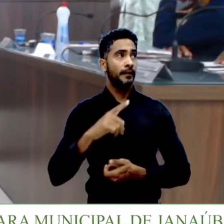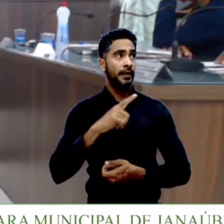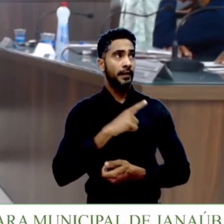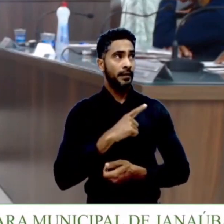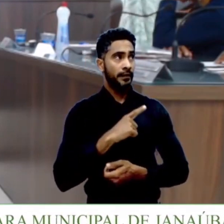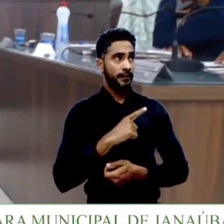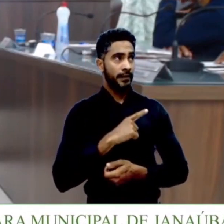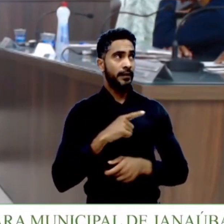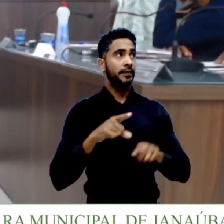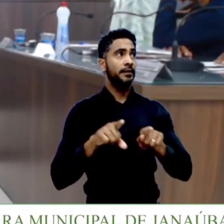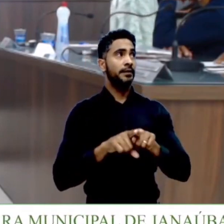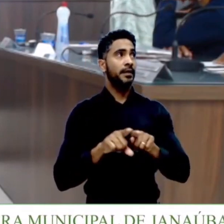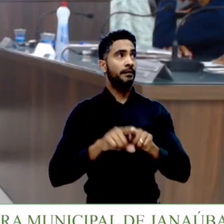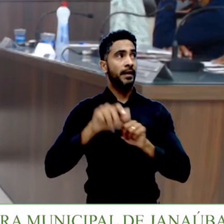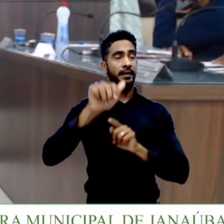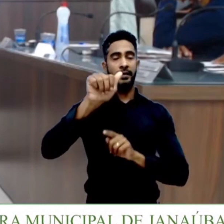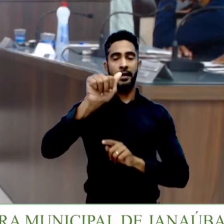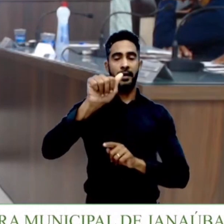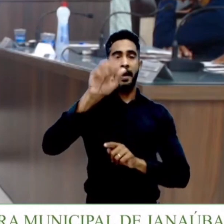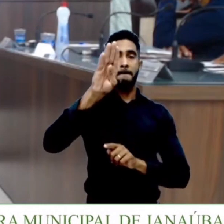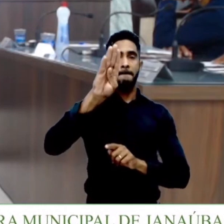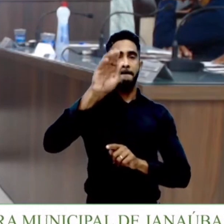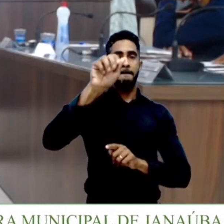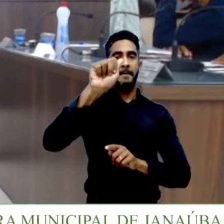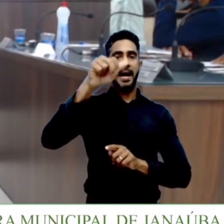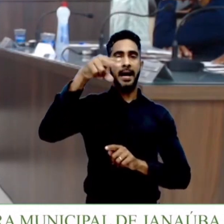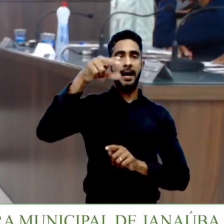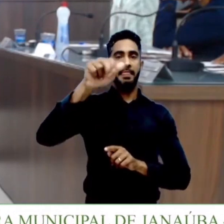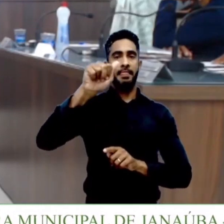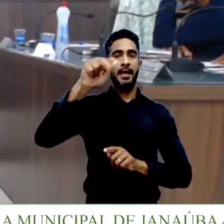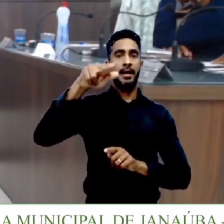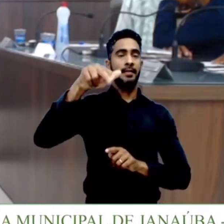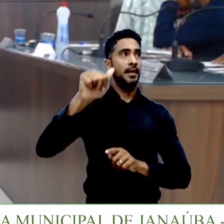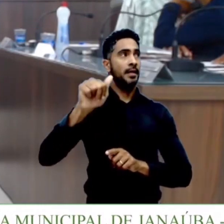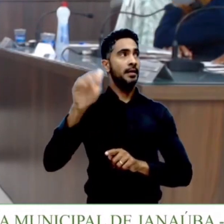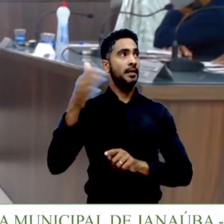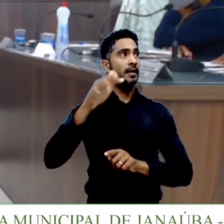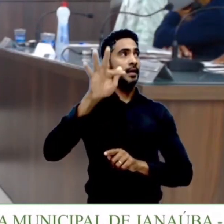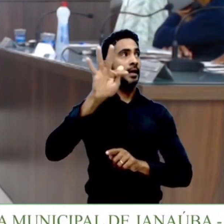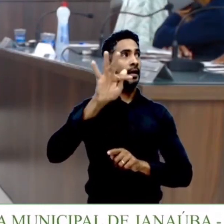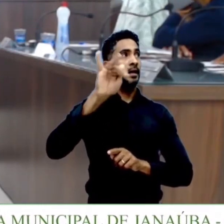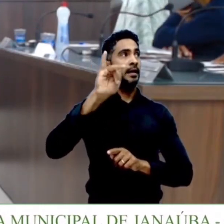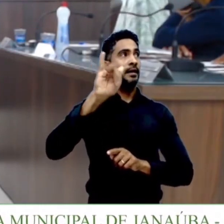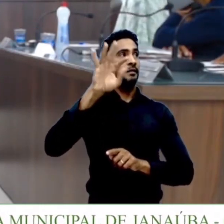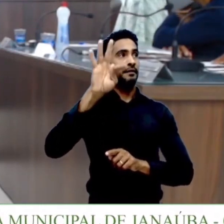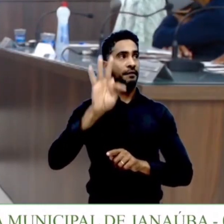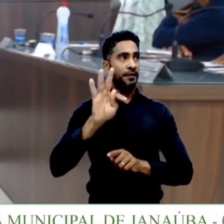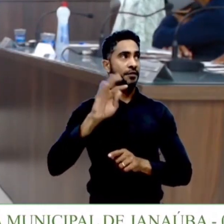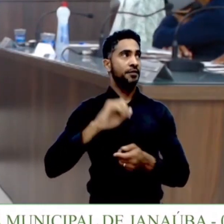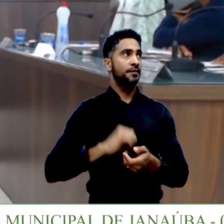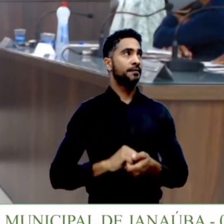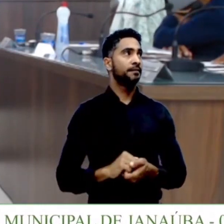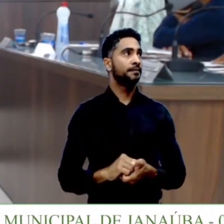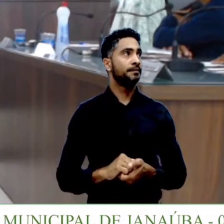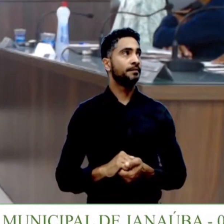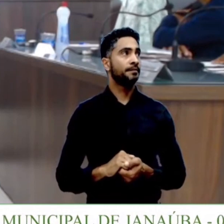vai trazer também o Banana Fit, que é um evento da Embrapa, todo focado na fitossanidade da cultura da bananeira.